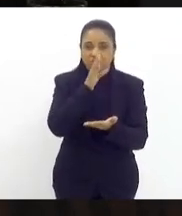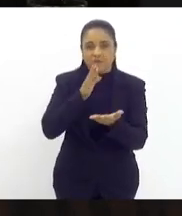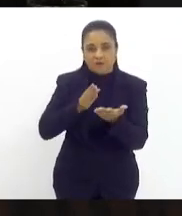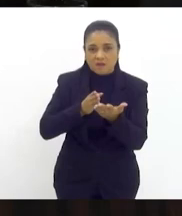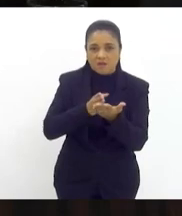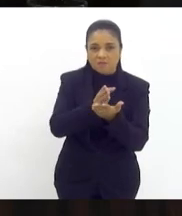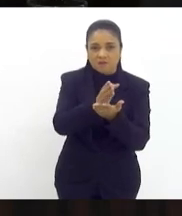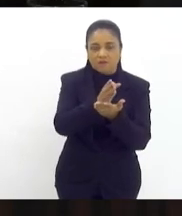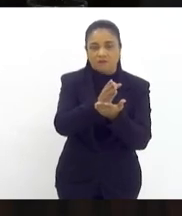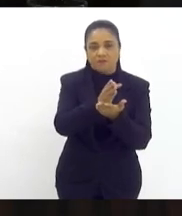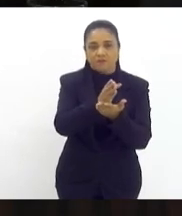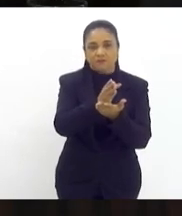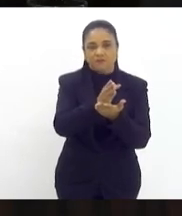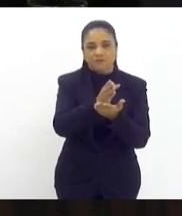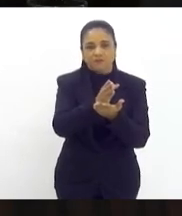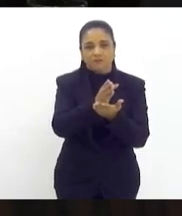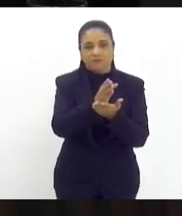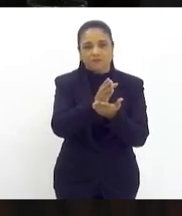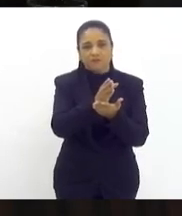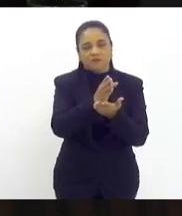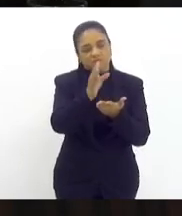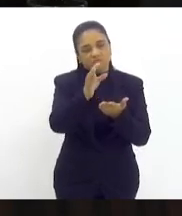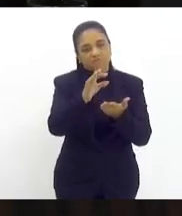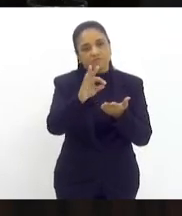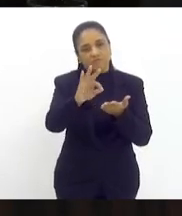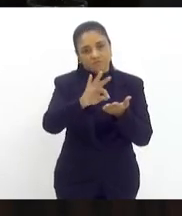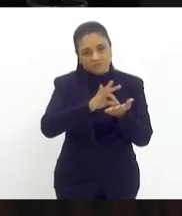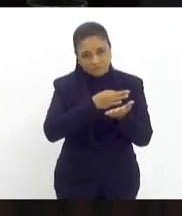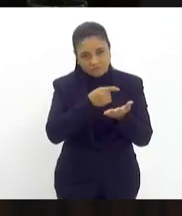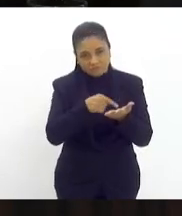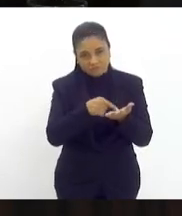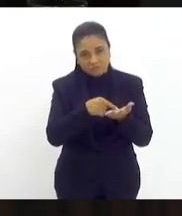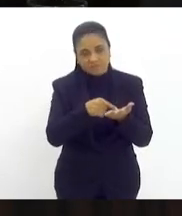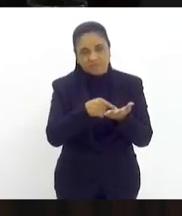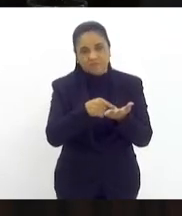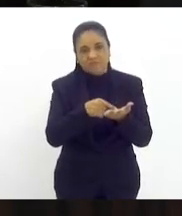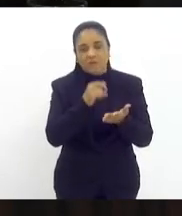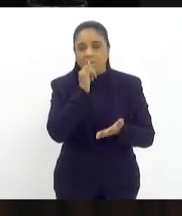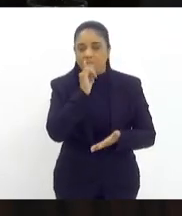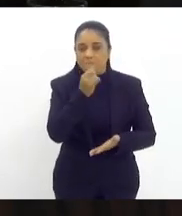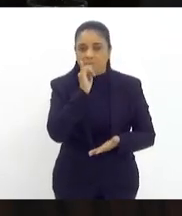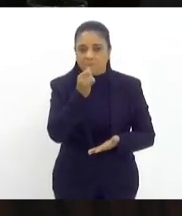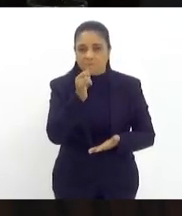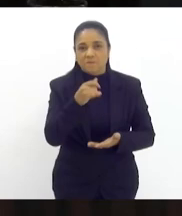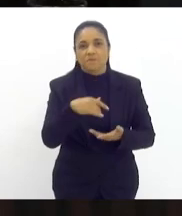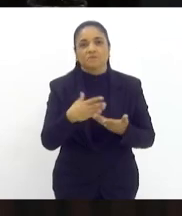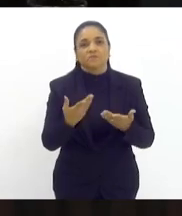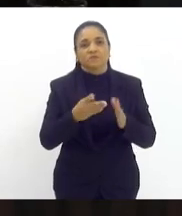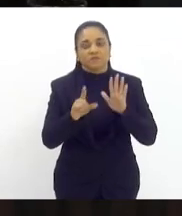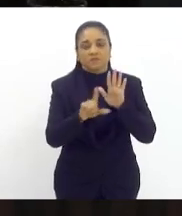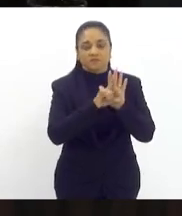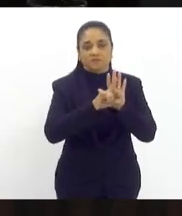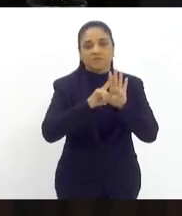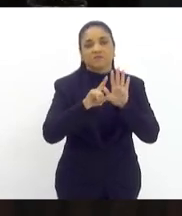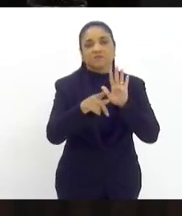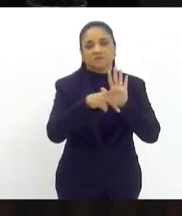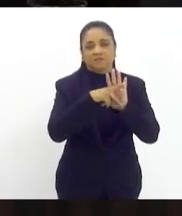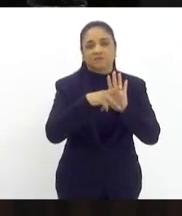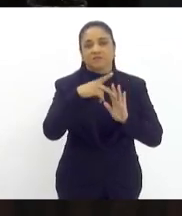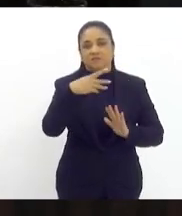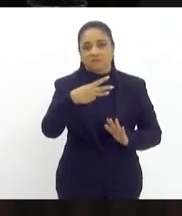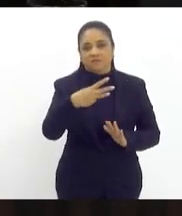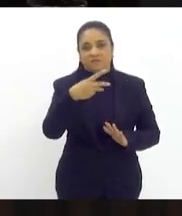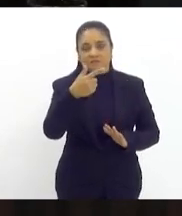estão aprovado vá a redação final indicação legislativa 37 barra 2023